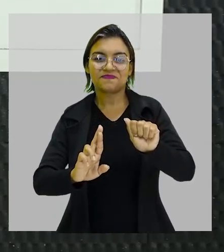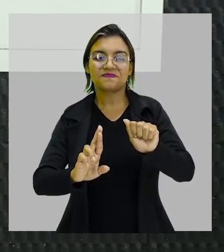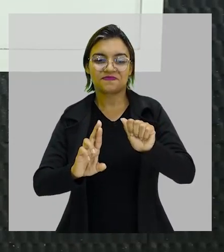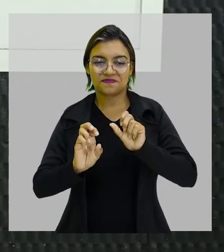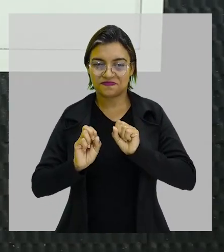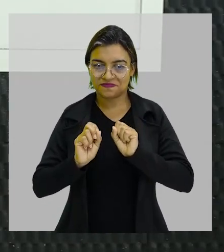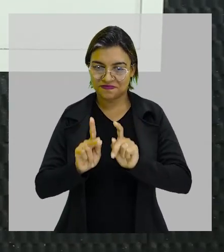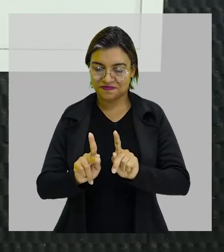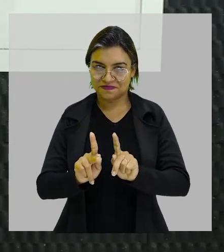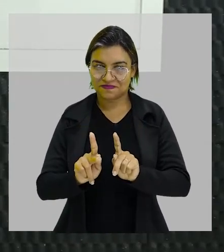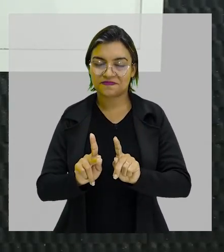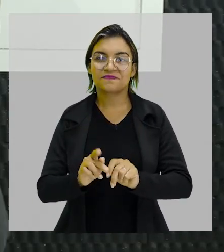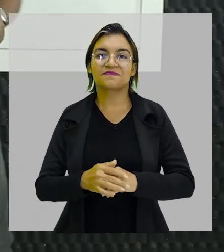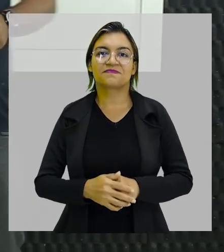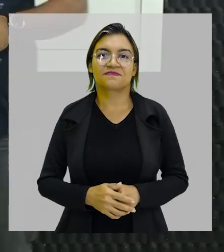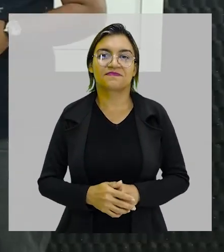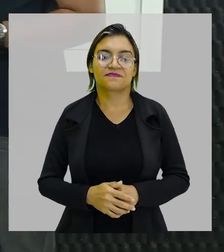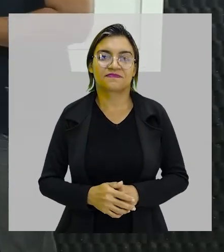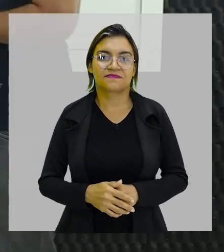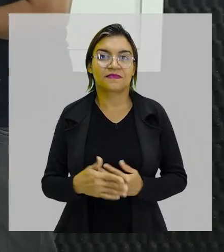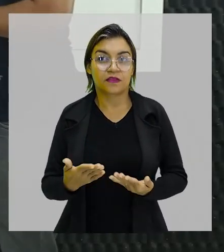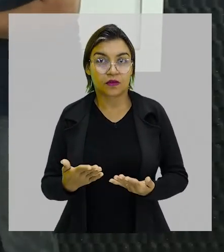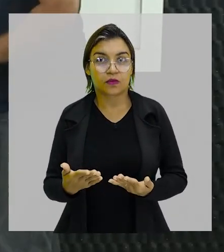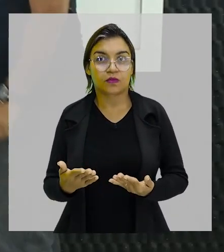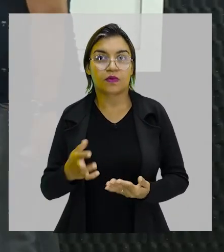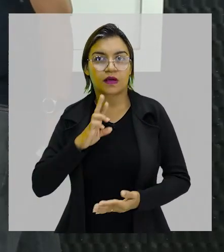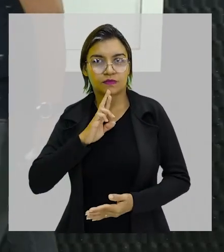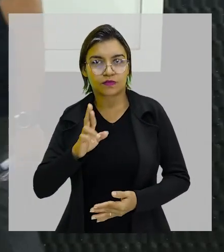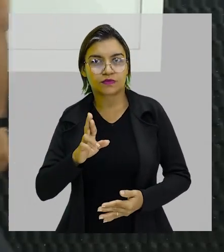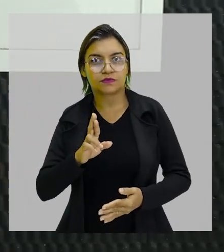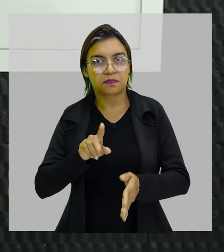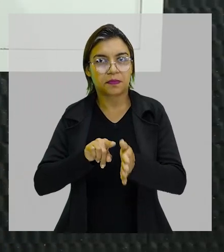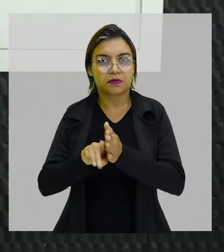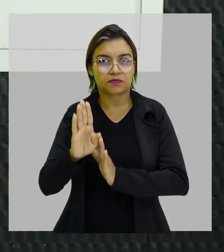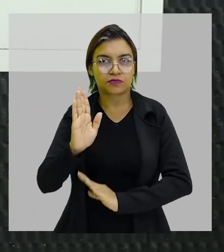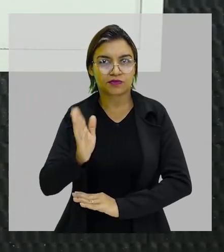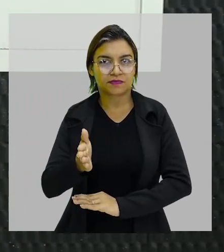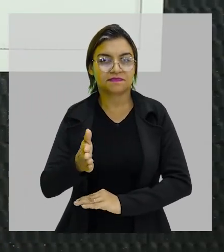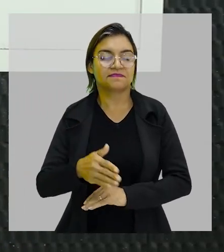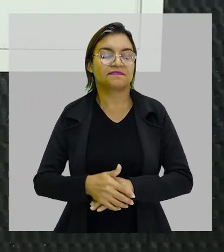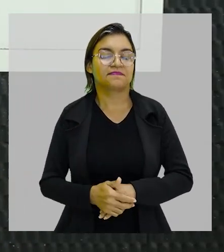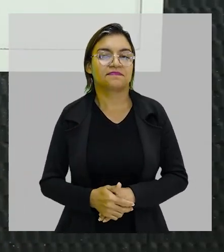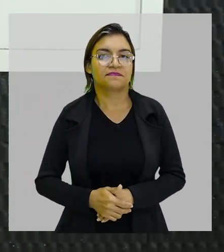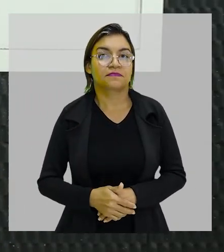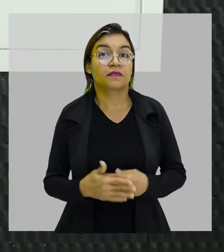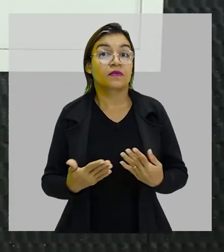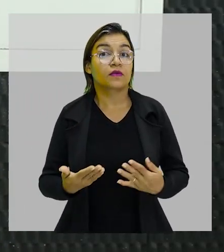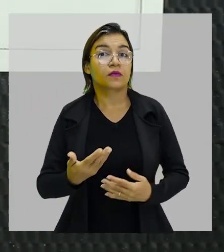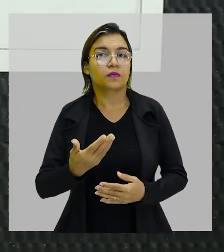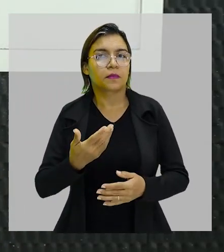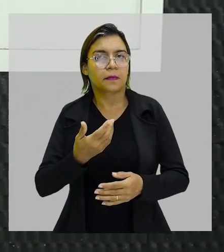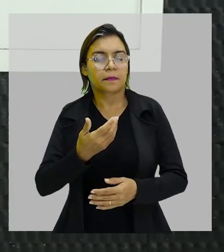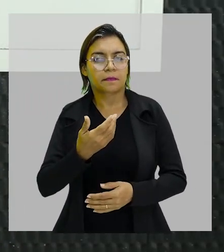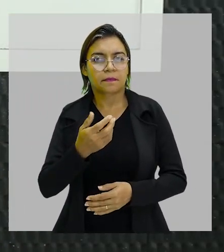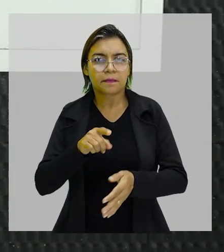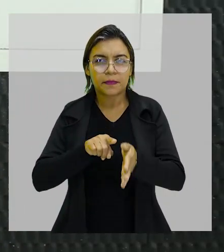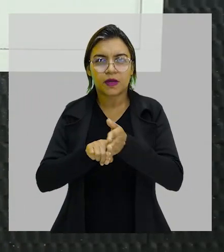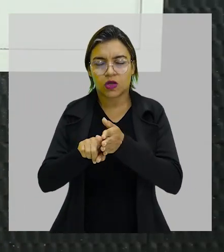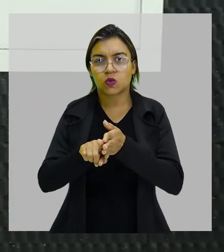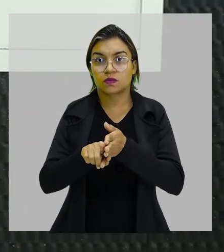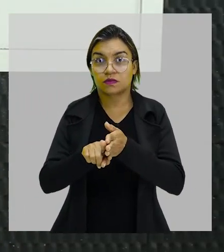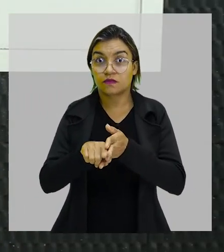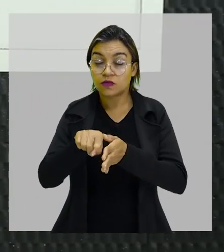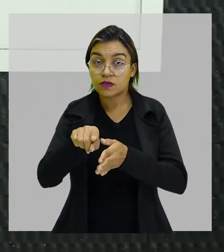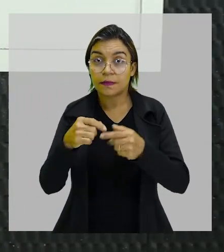Pronto. Chegamos ao final da questão. Ok? Então, na questão, o que você tem que se ligar é